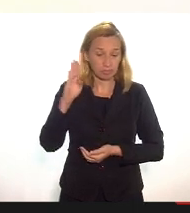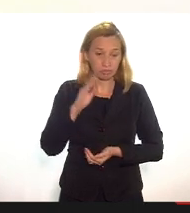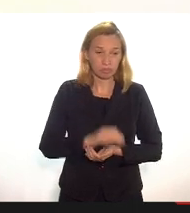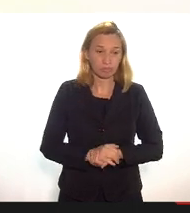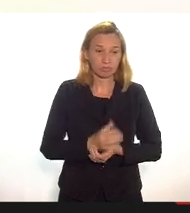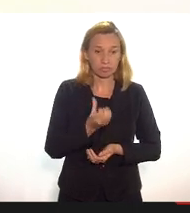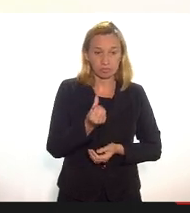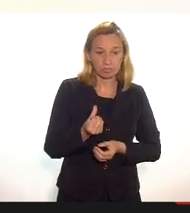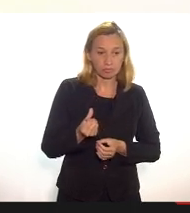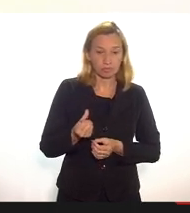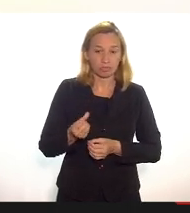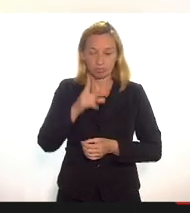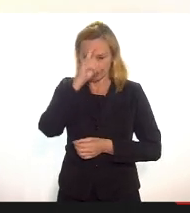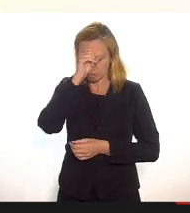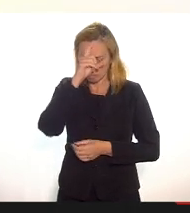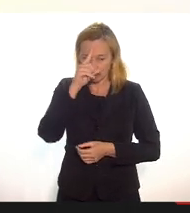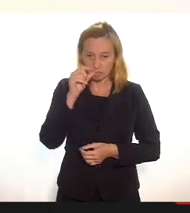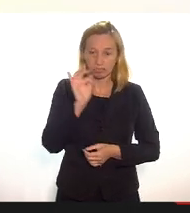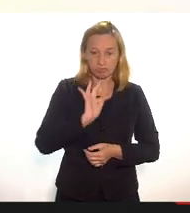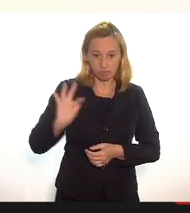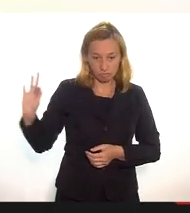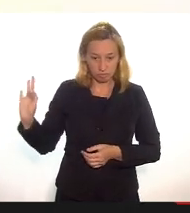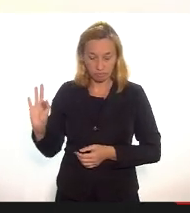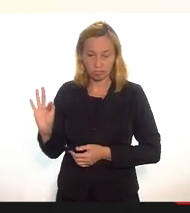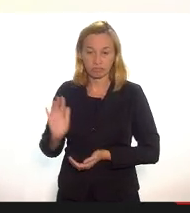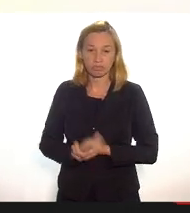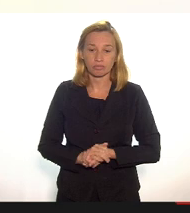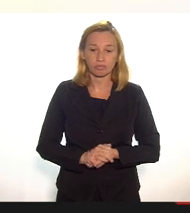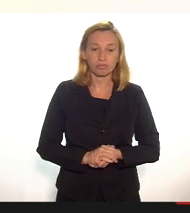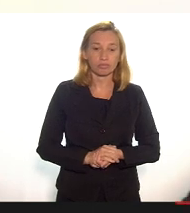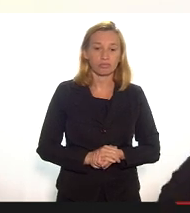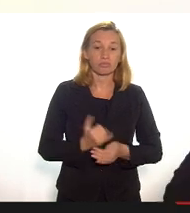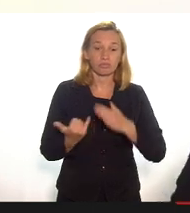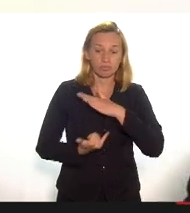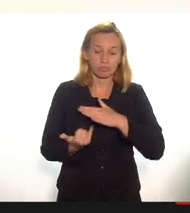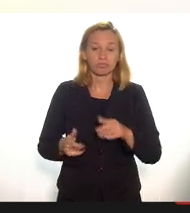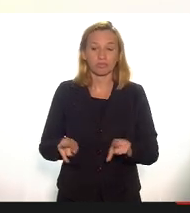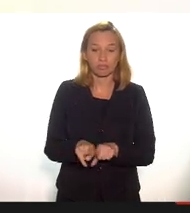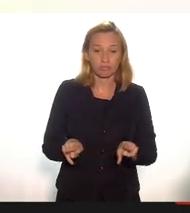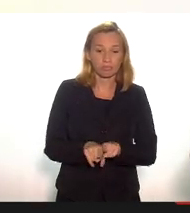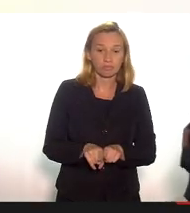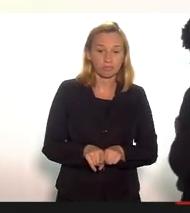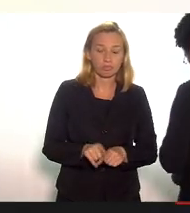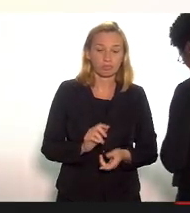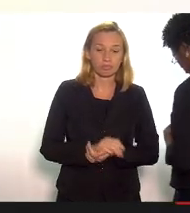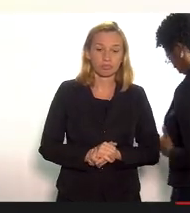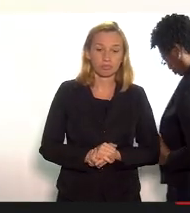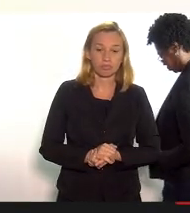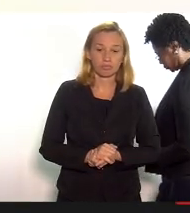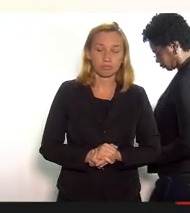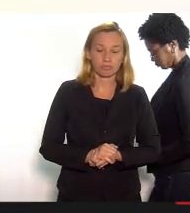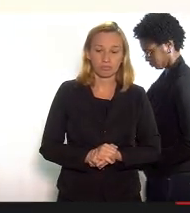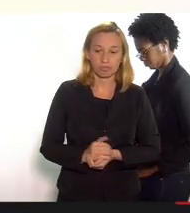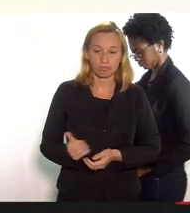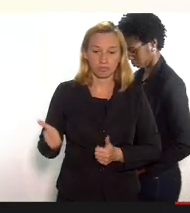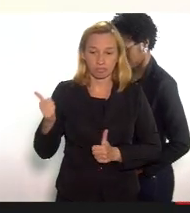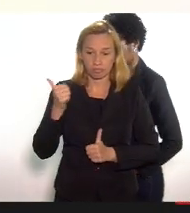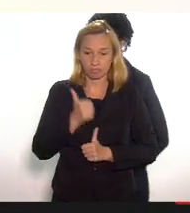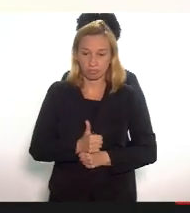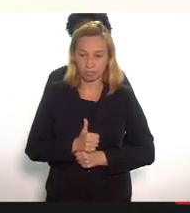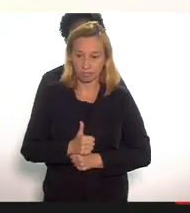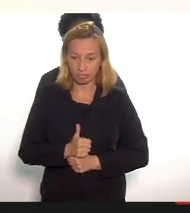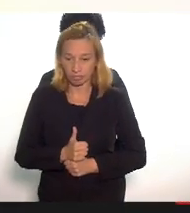hospitais federais, né, para não mencionar, sem mencionar os institutos, que eles são extremamente robustos, tem